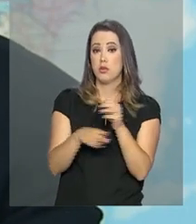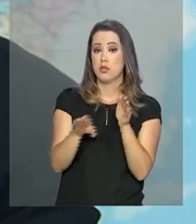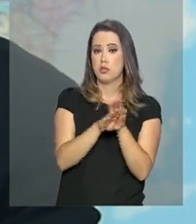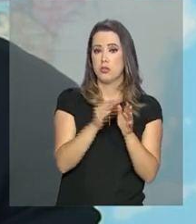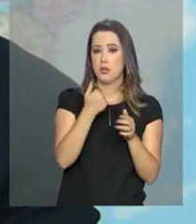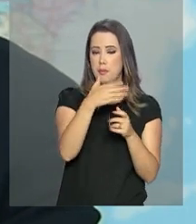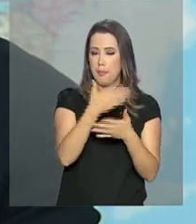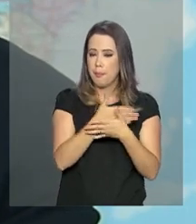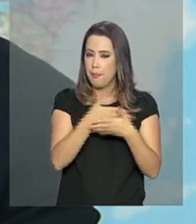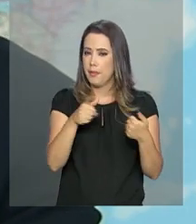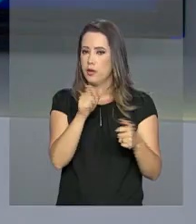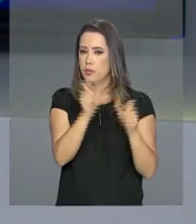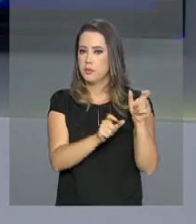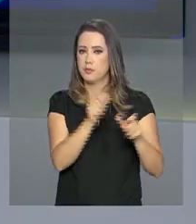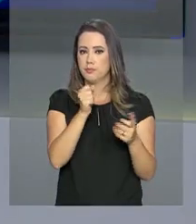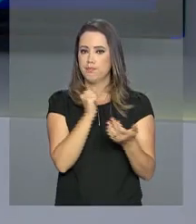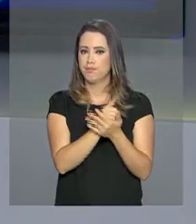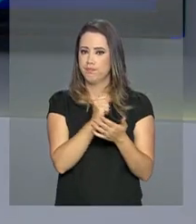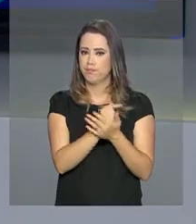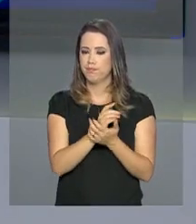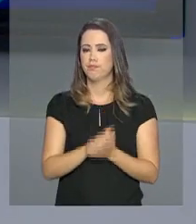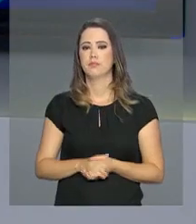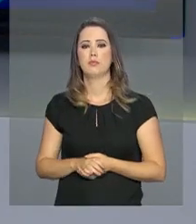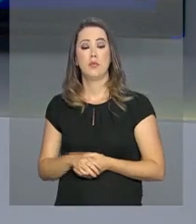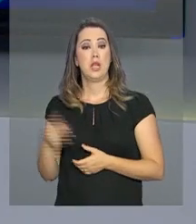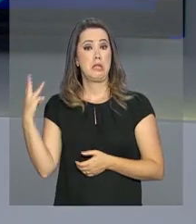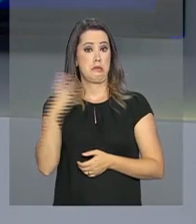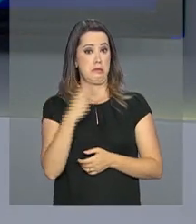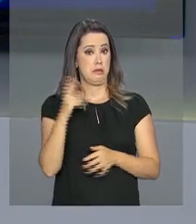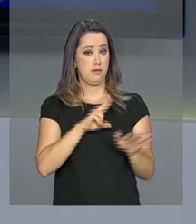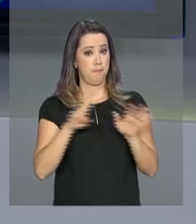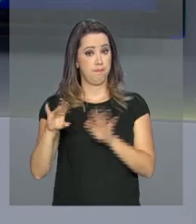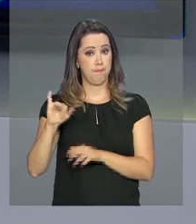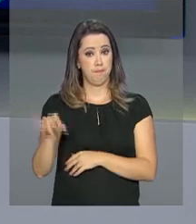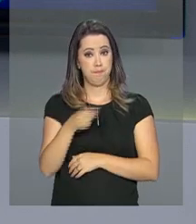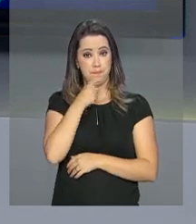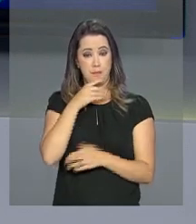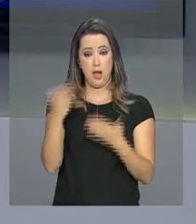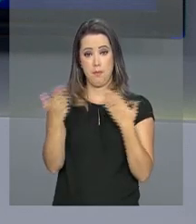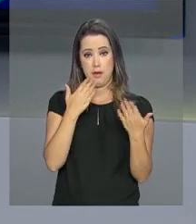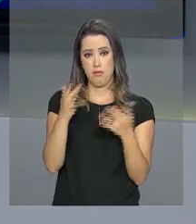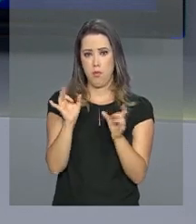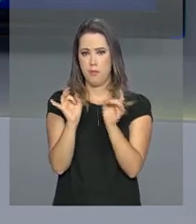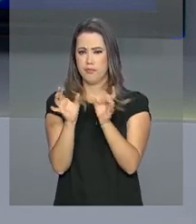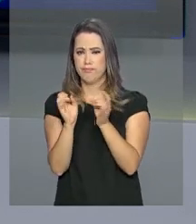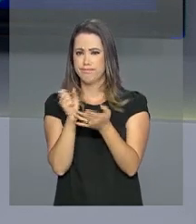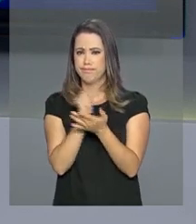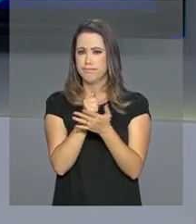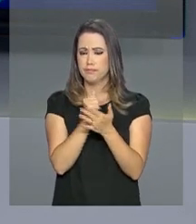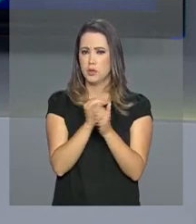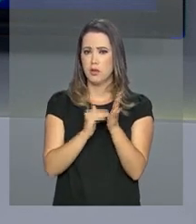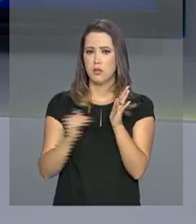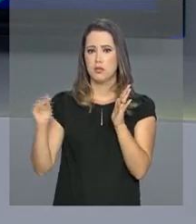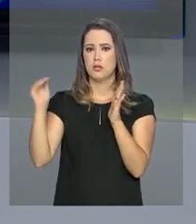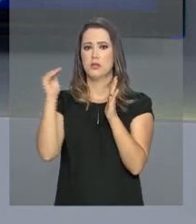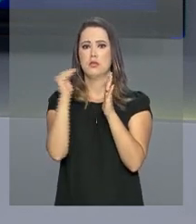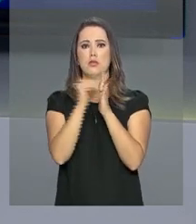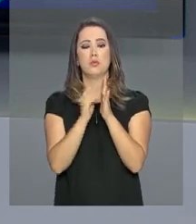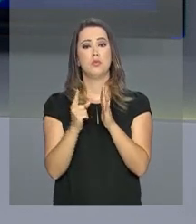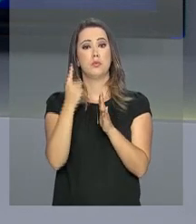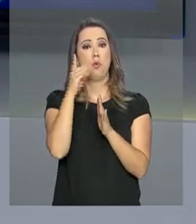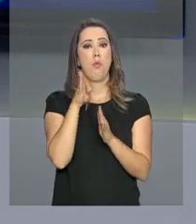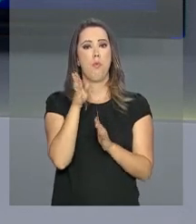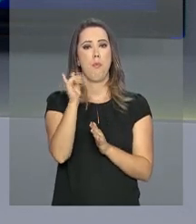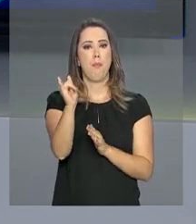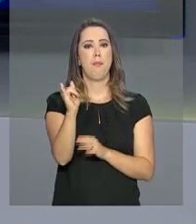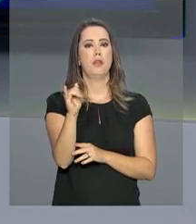mais segura o consumidor uma terceira semana do mês de julho a balança comercial brasileira registrou superávit de mais